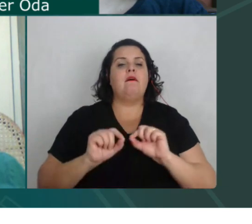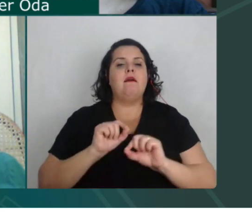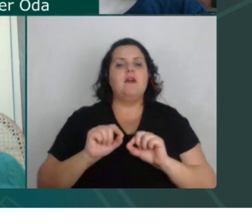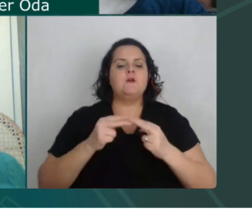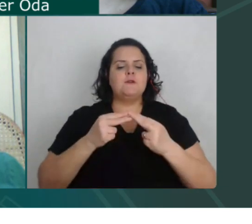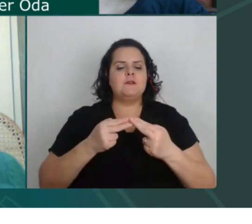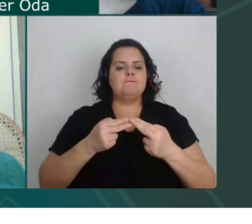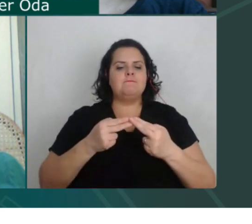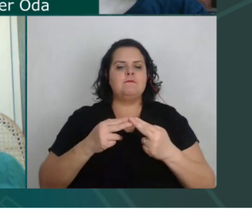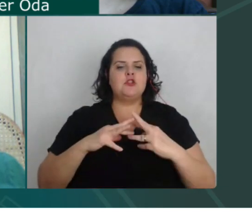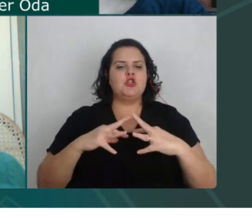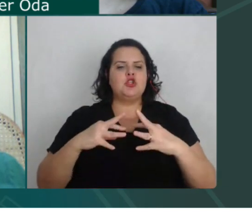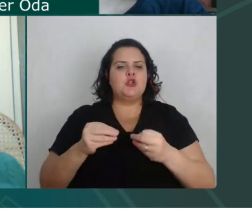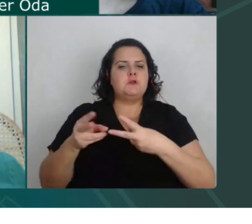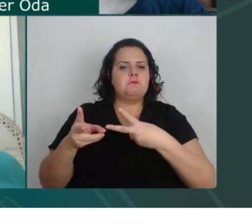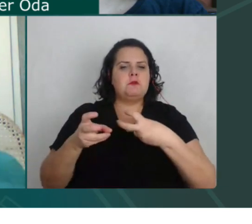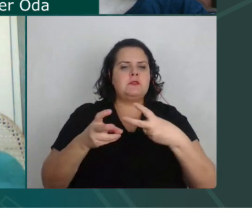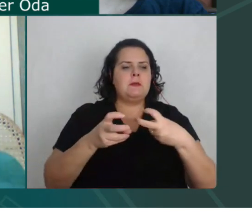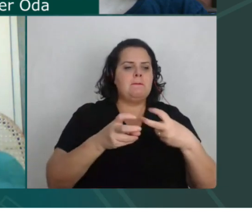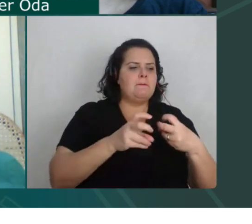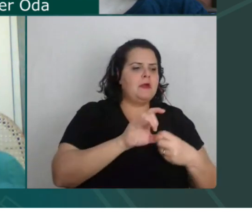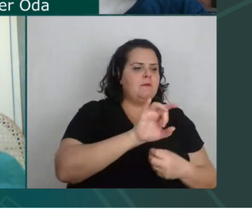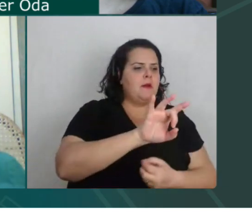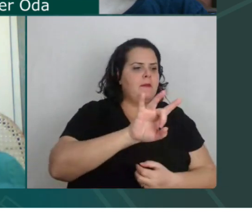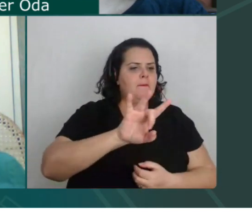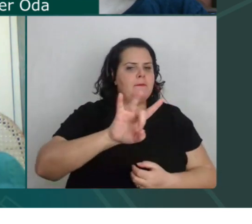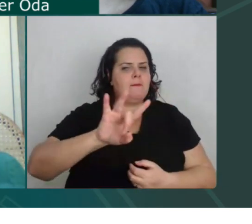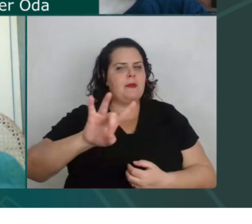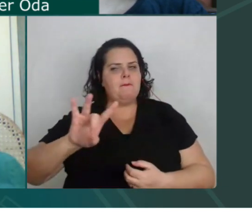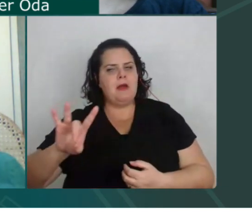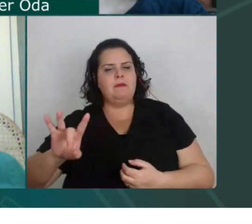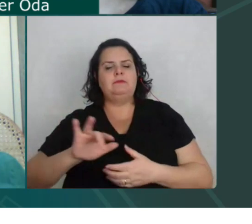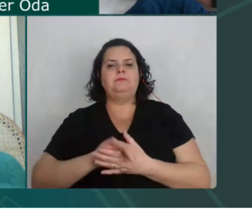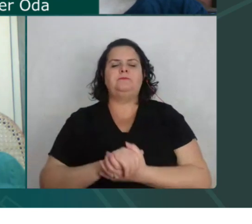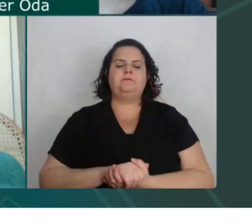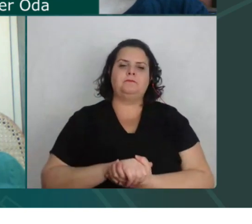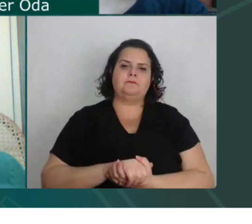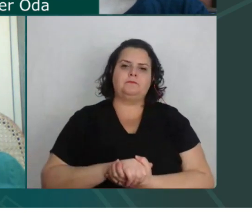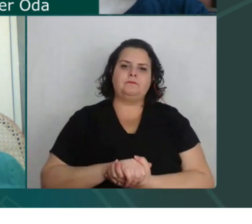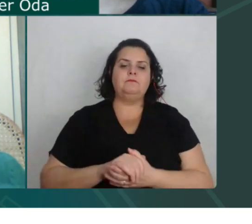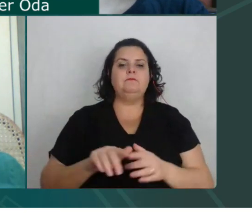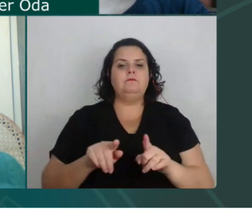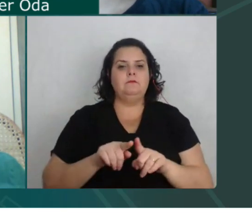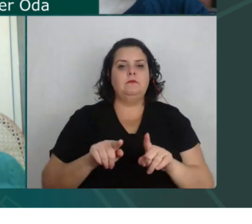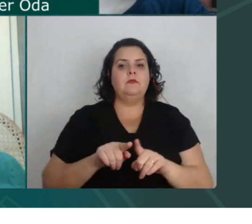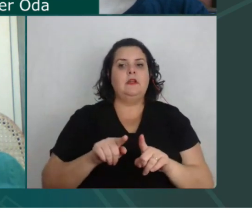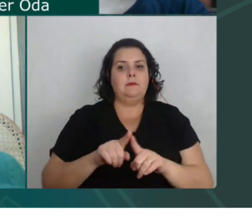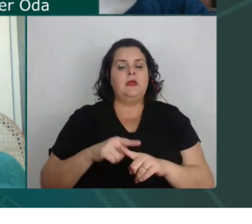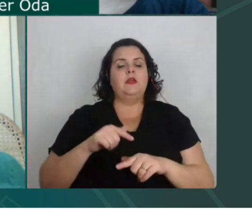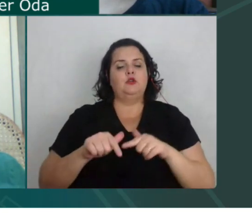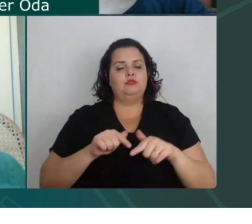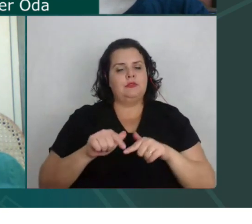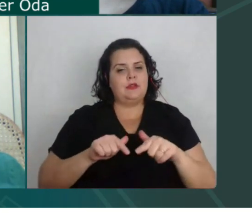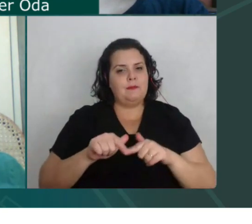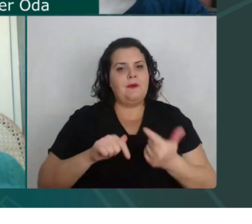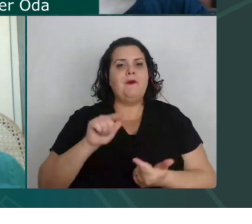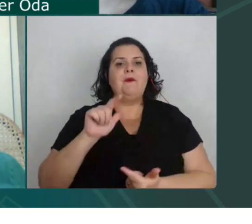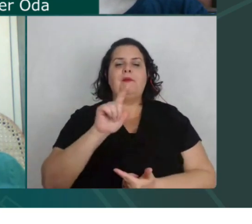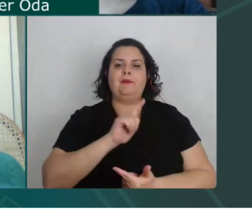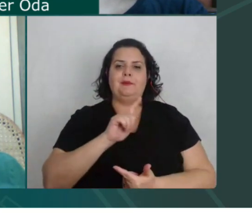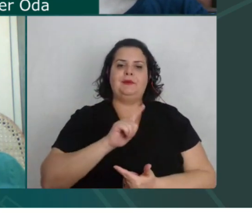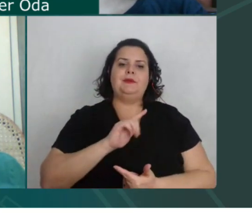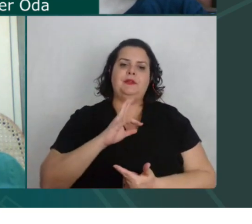de todos, né? E a sobrecarga que incumbe aos prontos-socorros e à atenção hospitalar, quando a atenção básica não